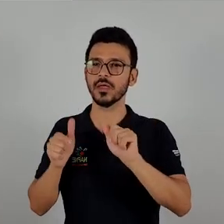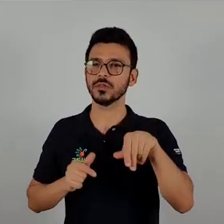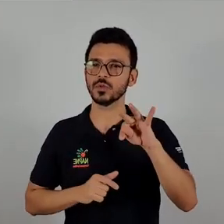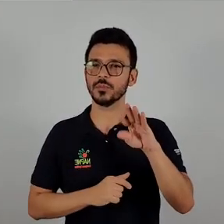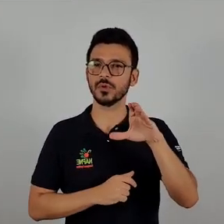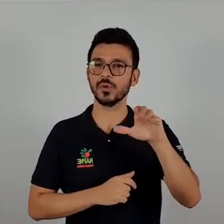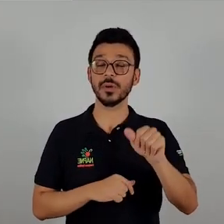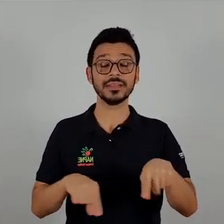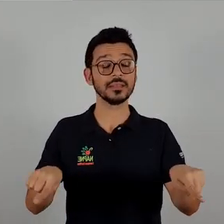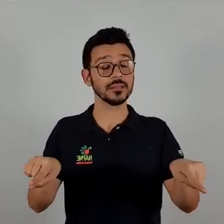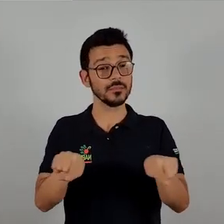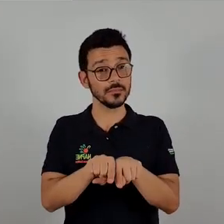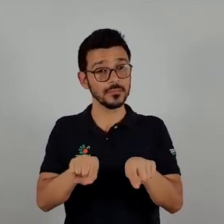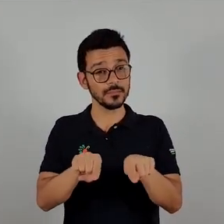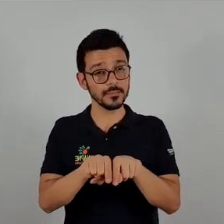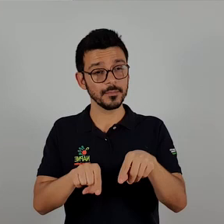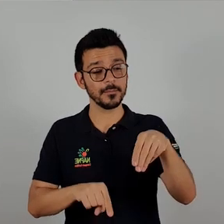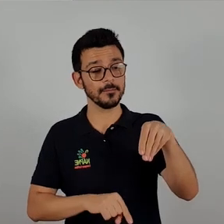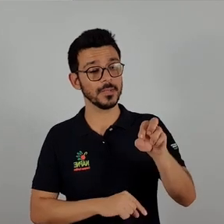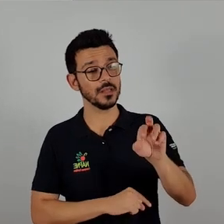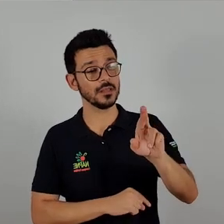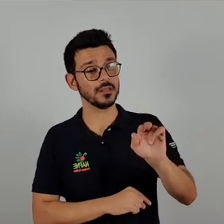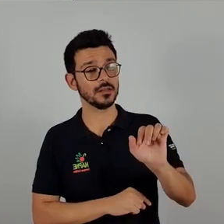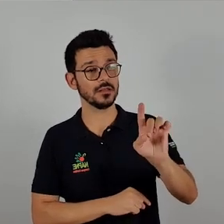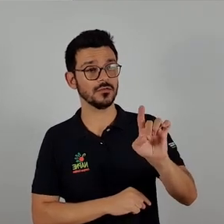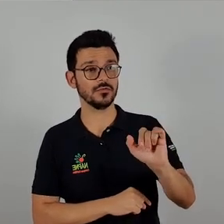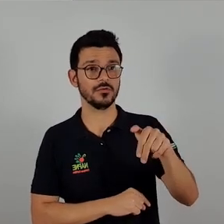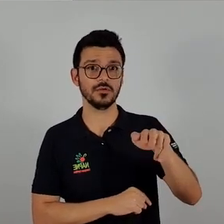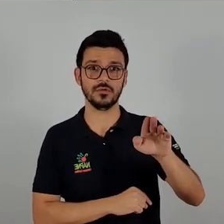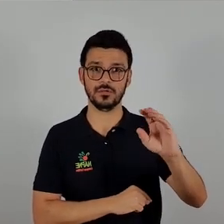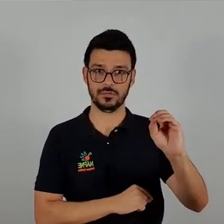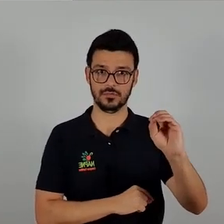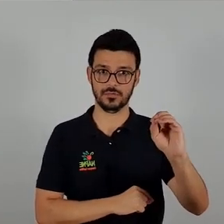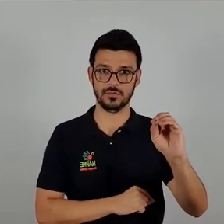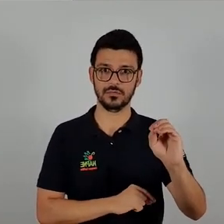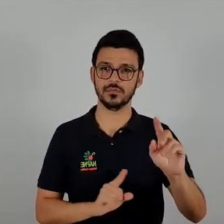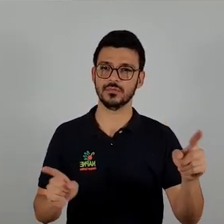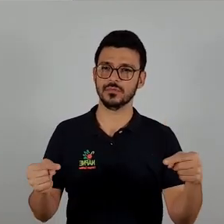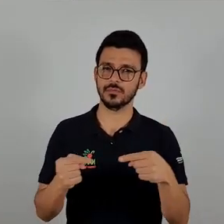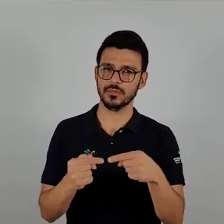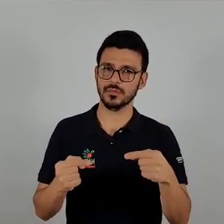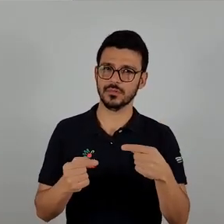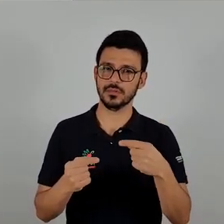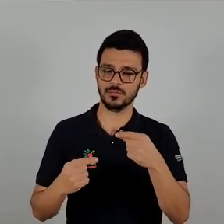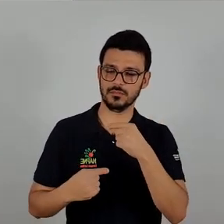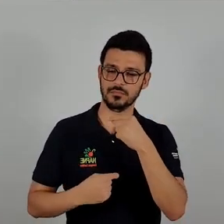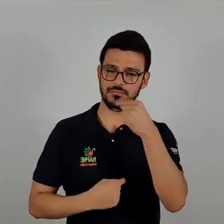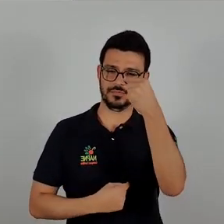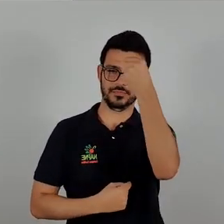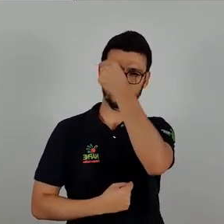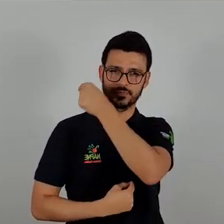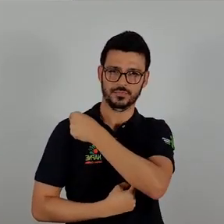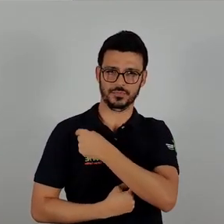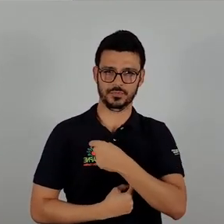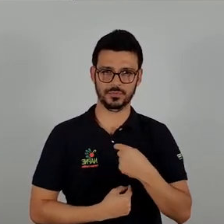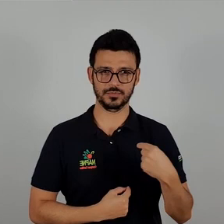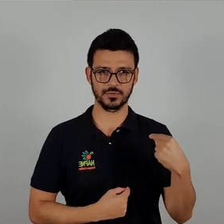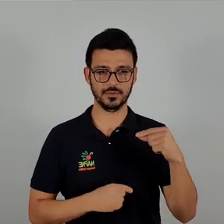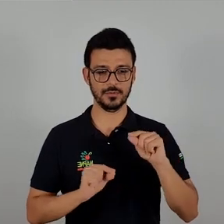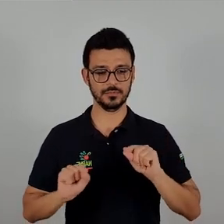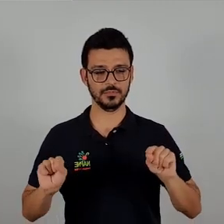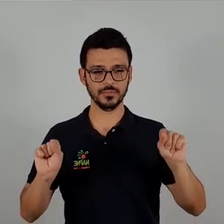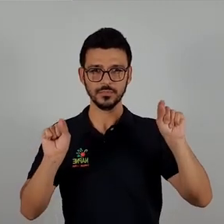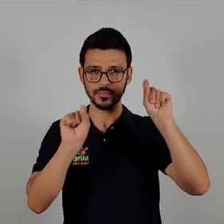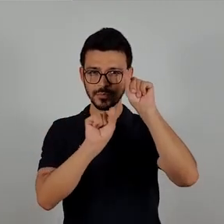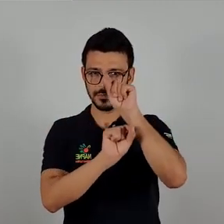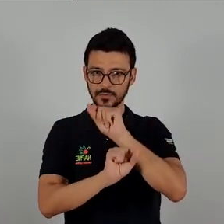O que é o princípio energético? Isso que eu acabei de falar. Você é um ser energético, você emana energia, você tem energia que você, mexendo